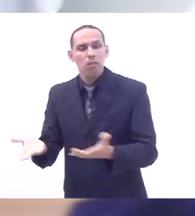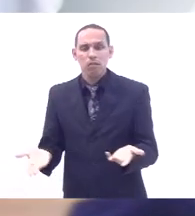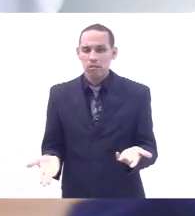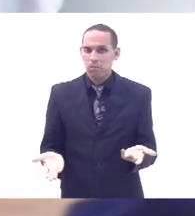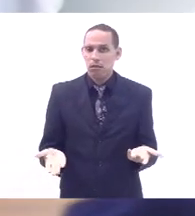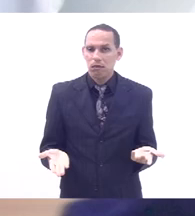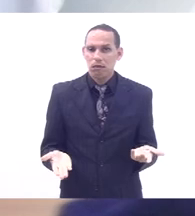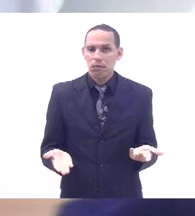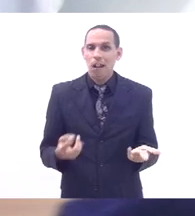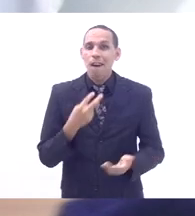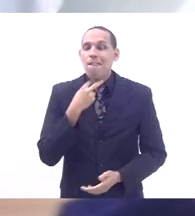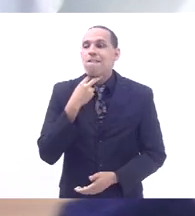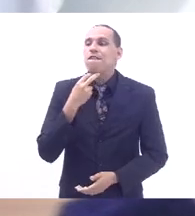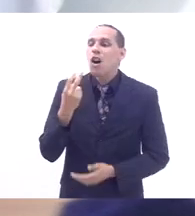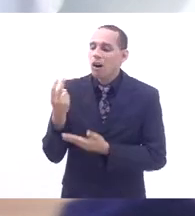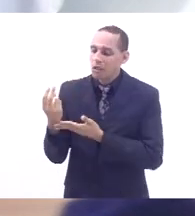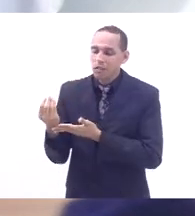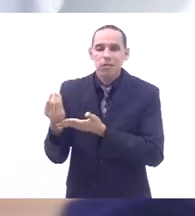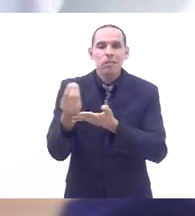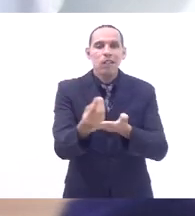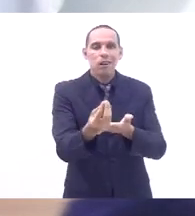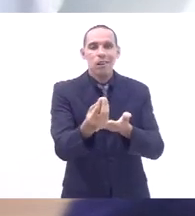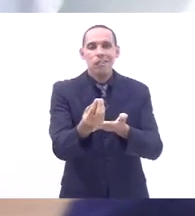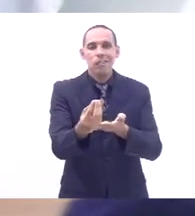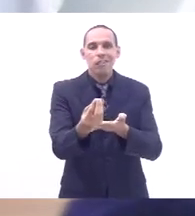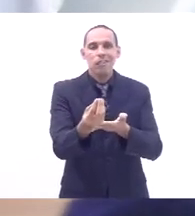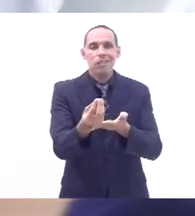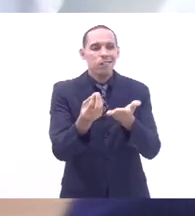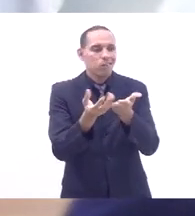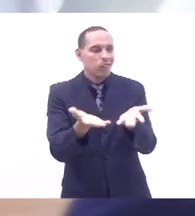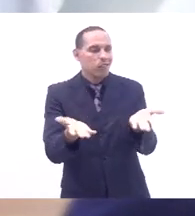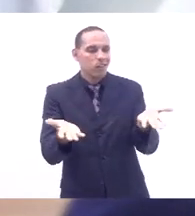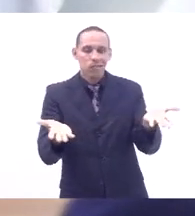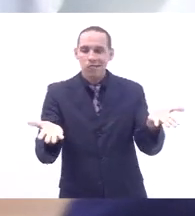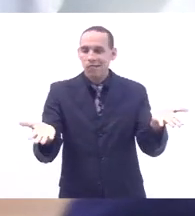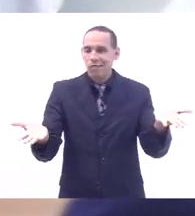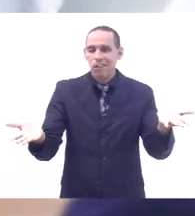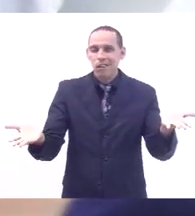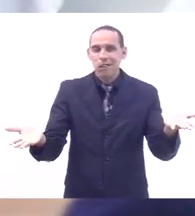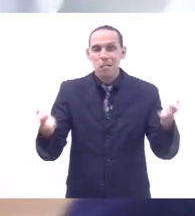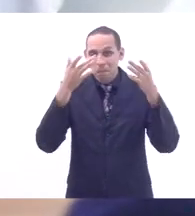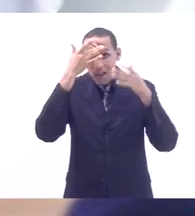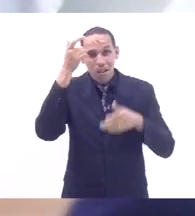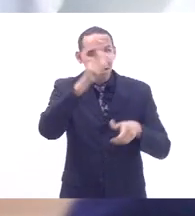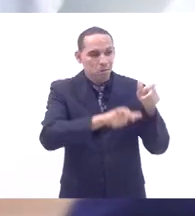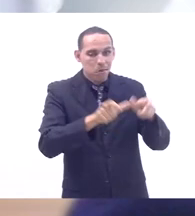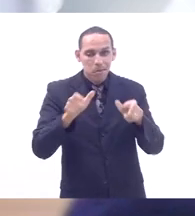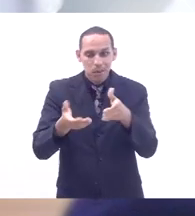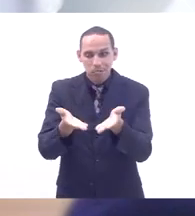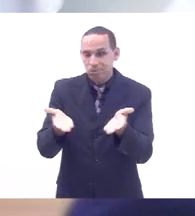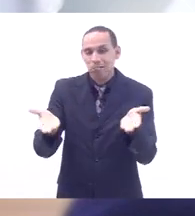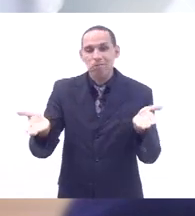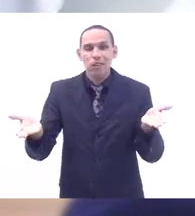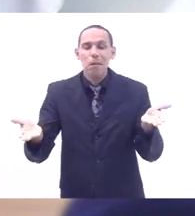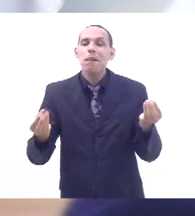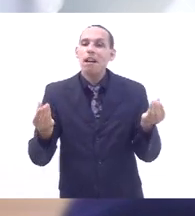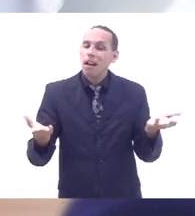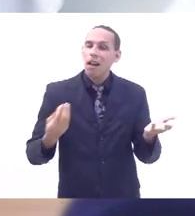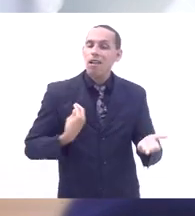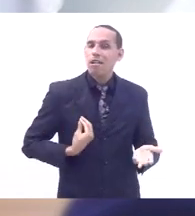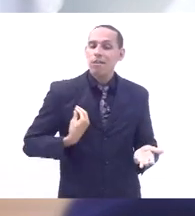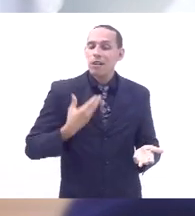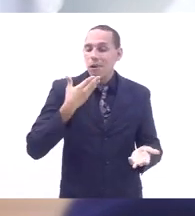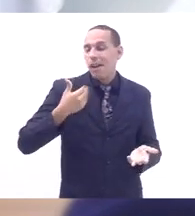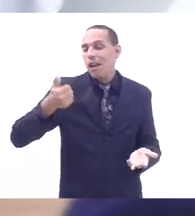é a gente dar voz mesmo a todas essas pessoas que estão aqui dentro para a gente poder melhorar a vida